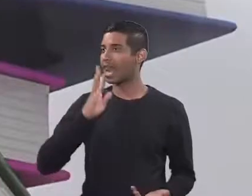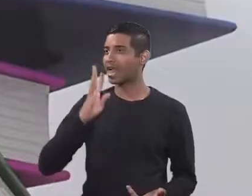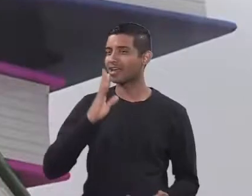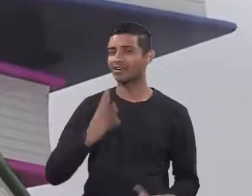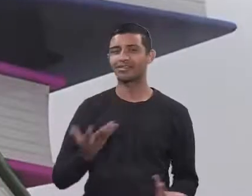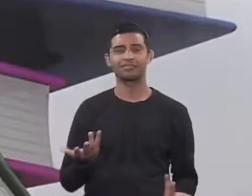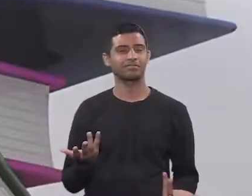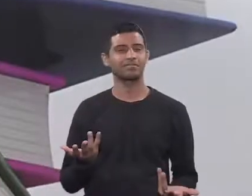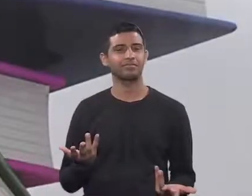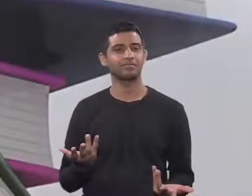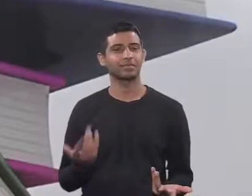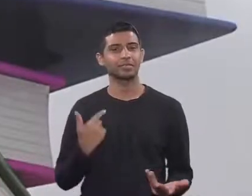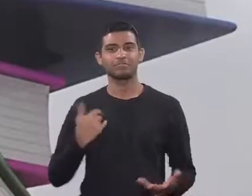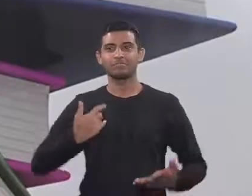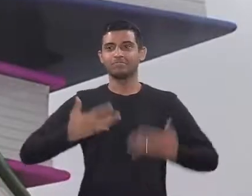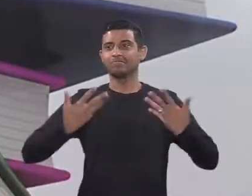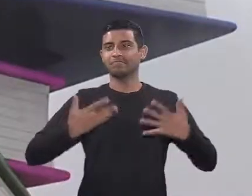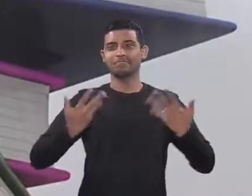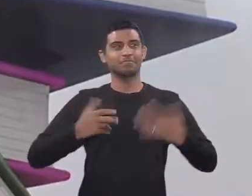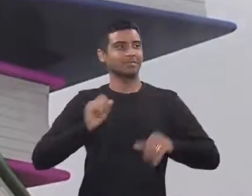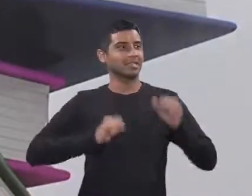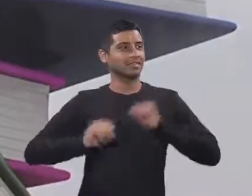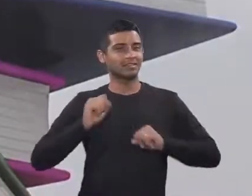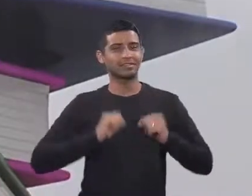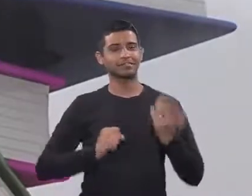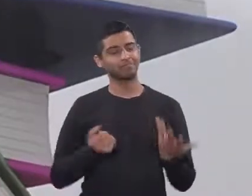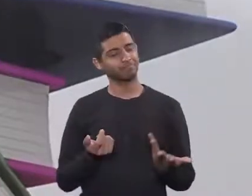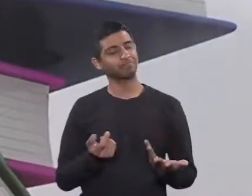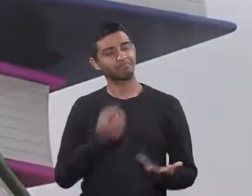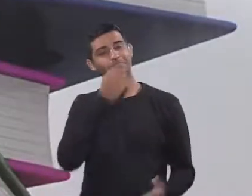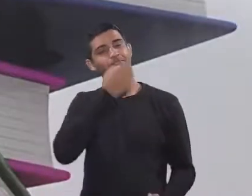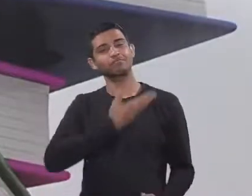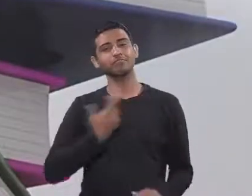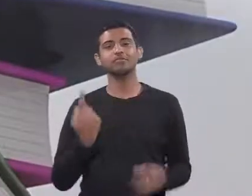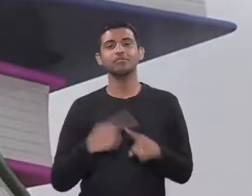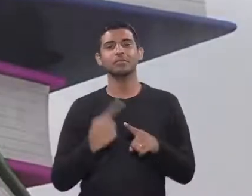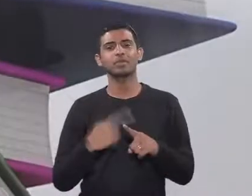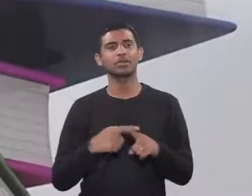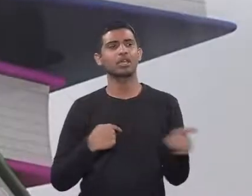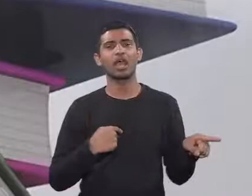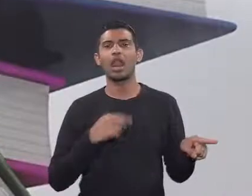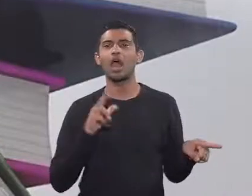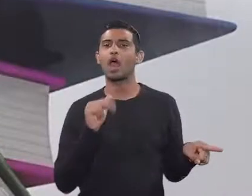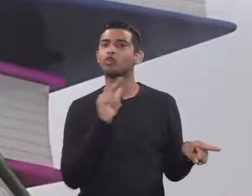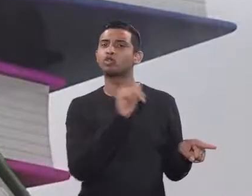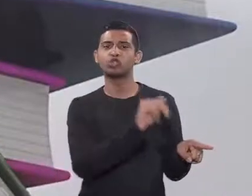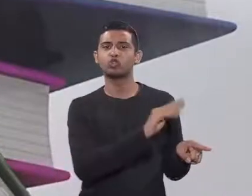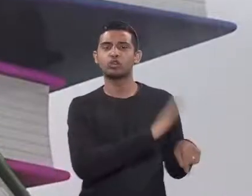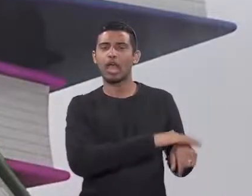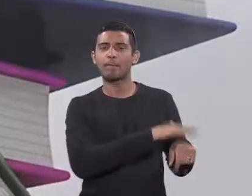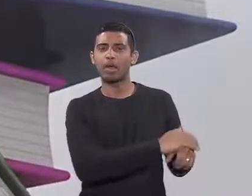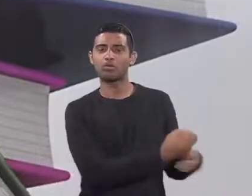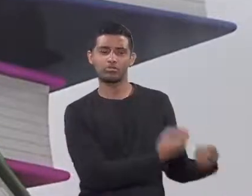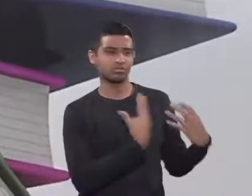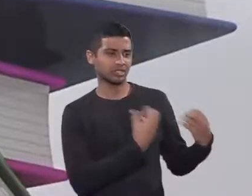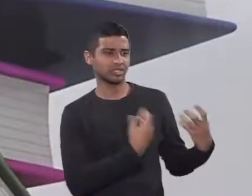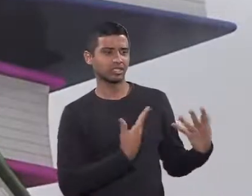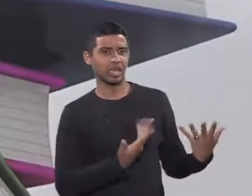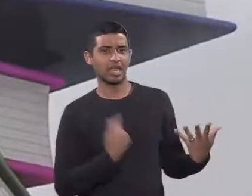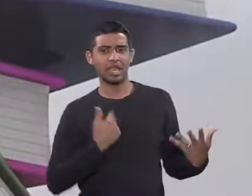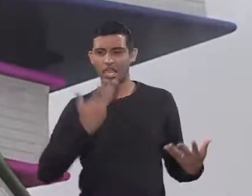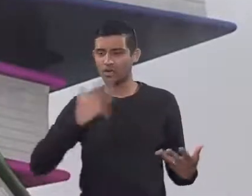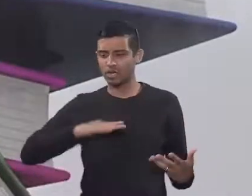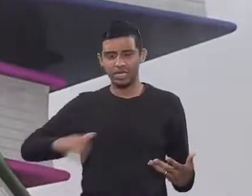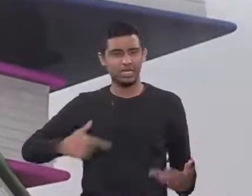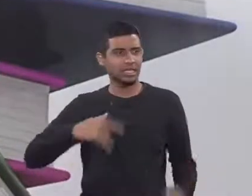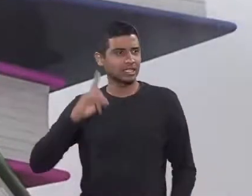legal. E aí, então, fiquei bem animada. Foi bem interessante, porque ela nunca tinha dado uma aula para uma